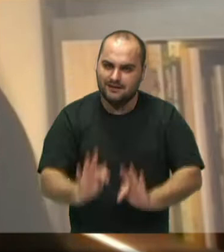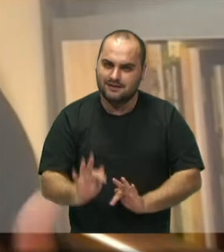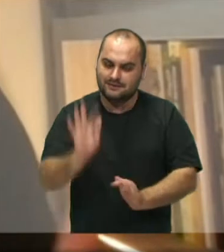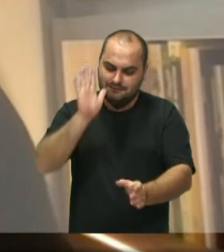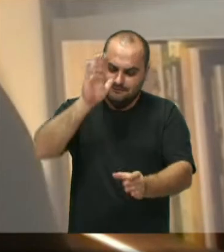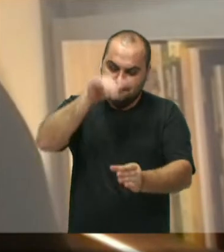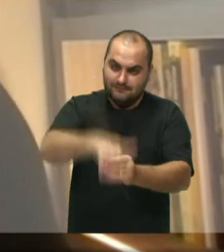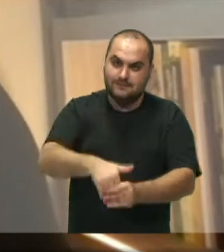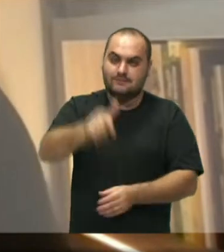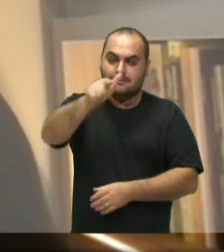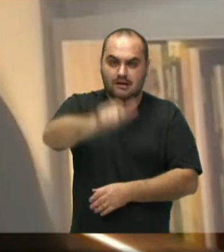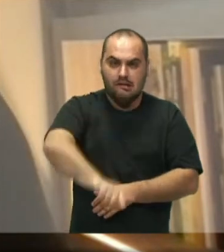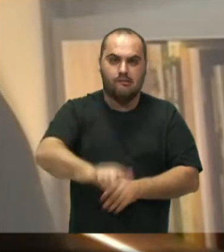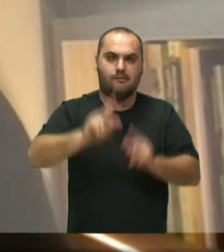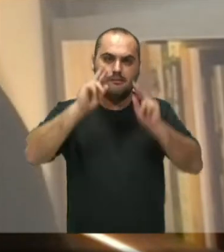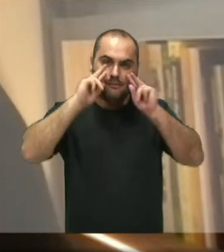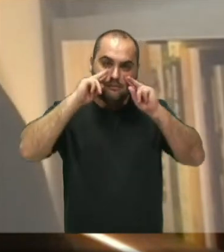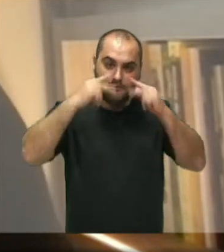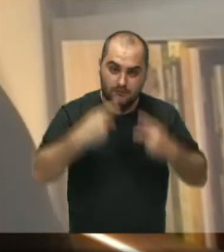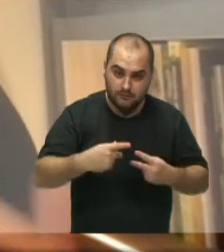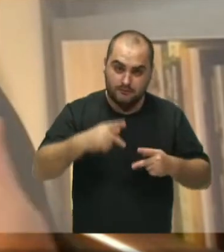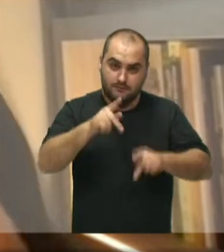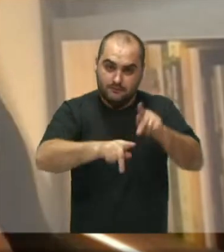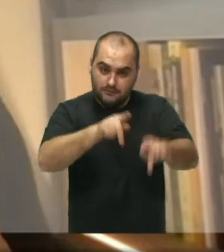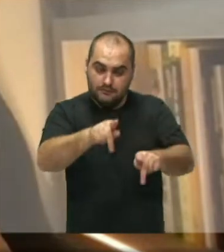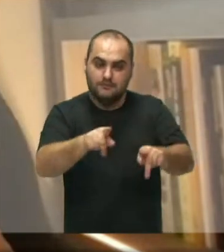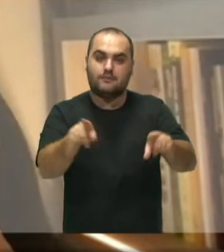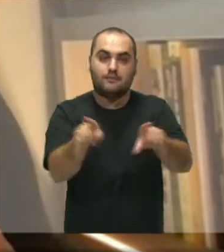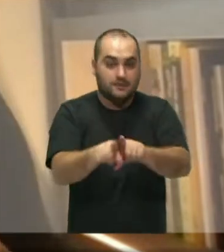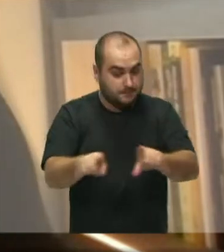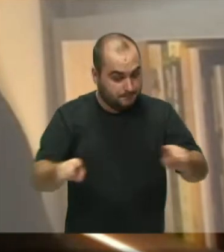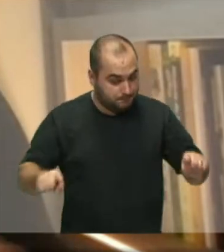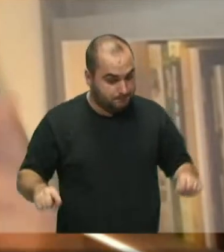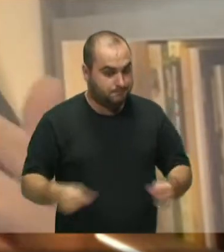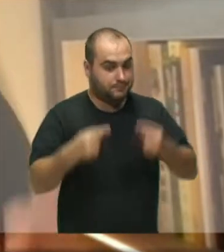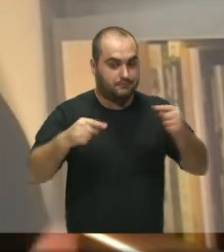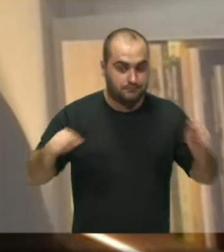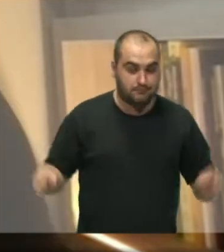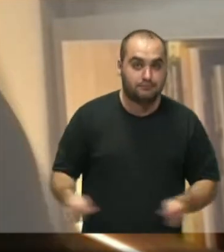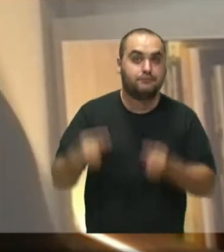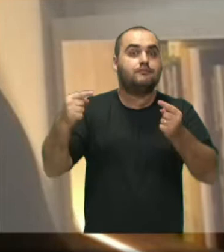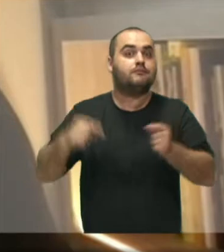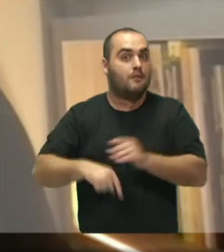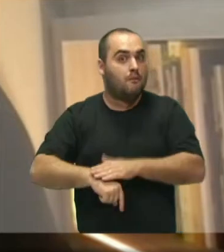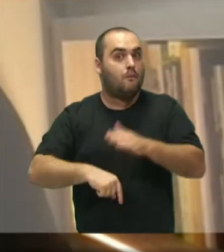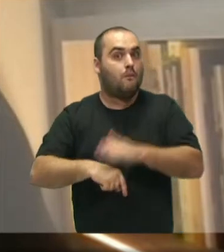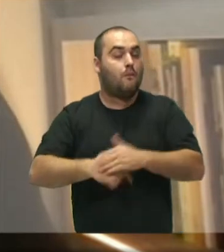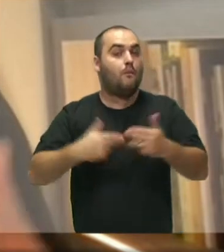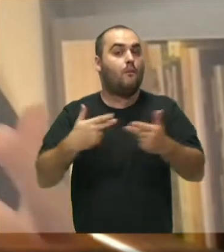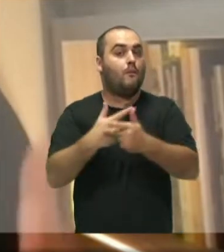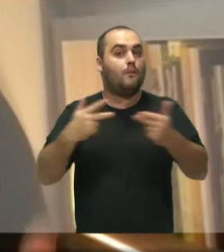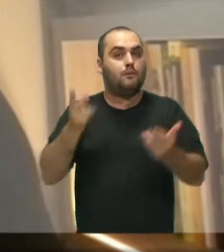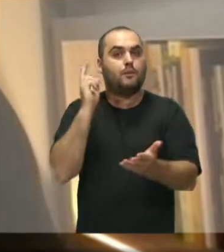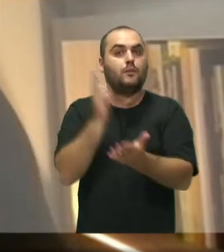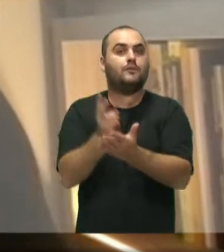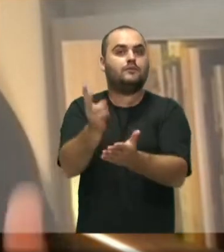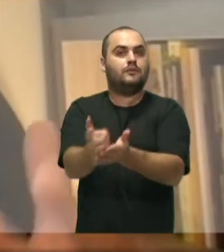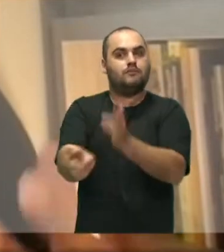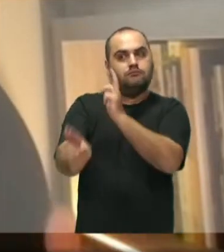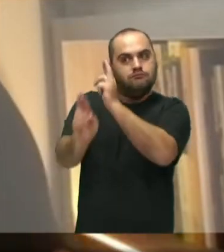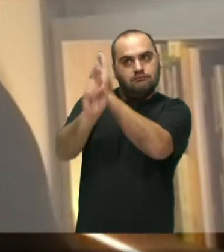reeleição pelo reconhecimento Popular também enche de desafios que é dar continuidade a essa expectativa